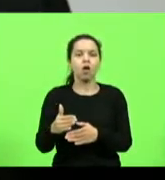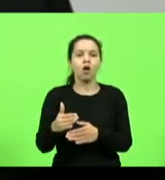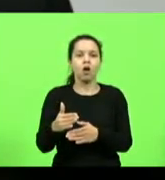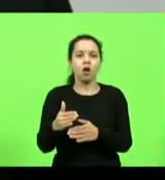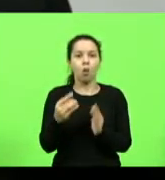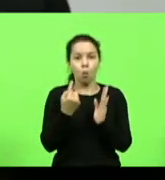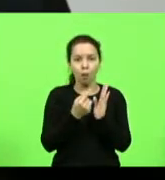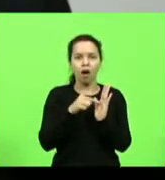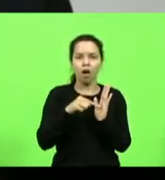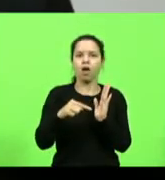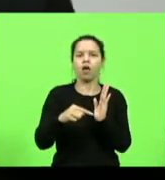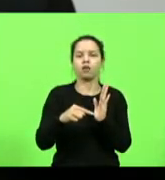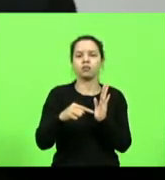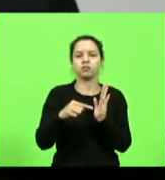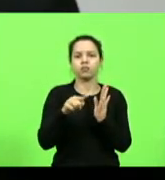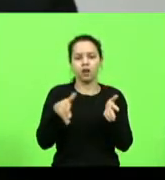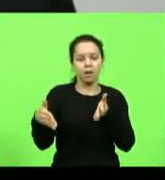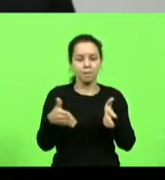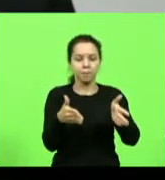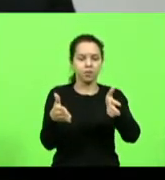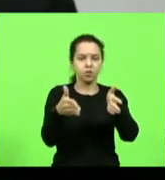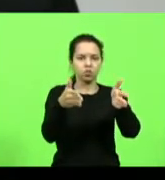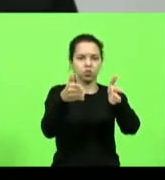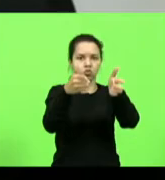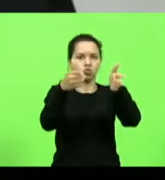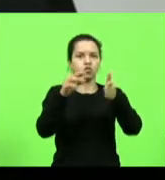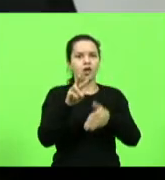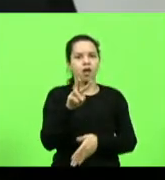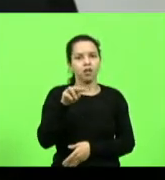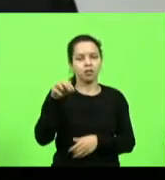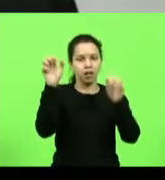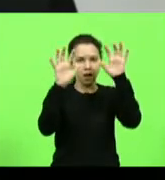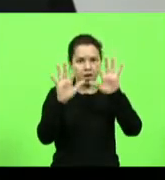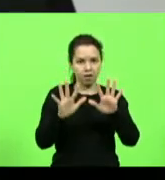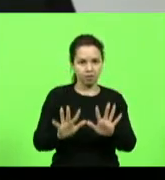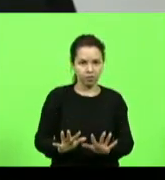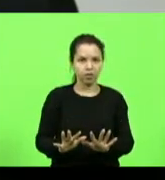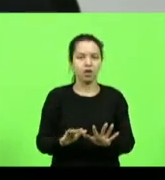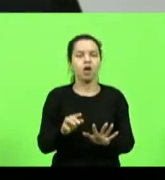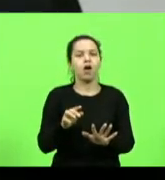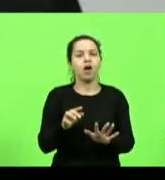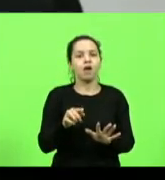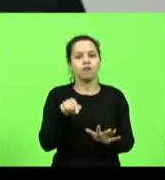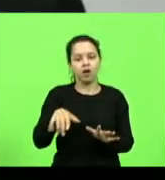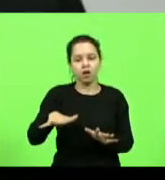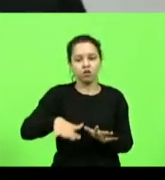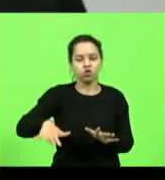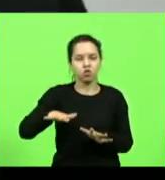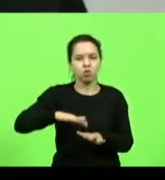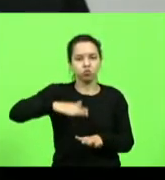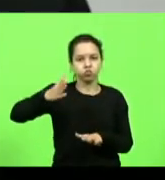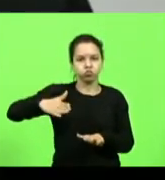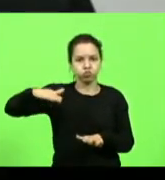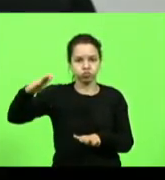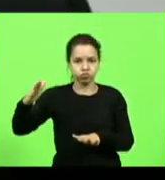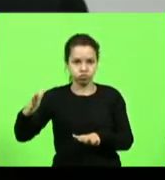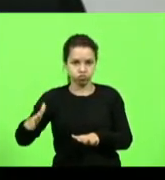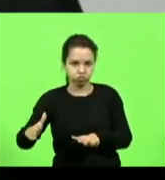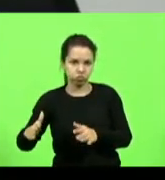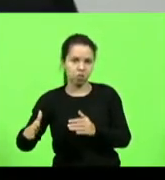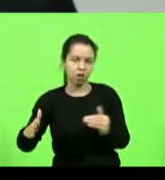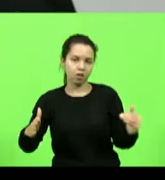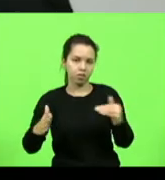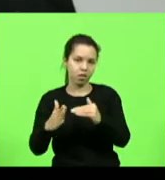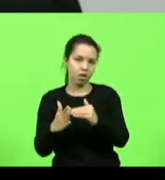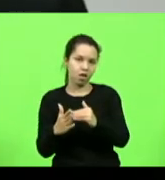a Caminhos da Neve, que vai ligar a Serra Gaúcha, então o Rio Grande do Sul, com a região serrana. E ele foi lá